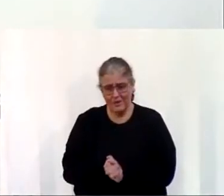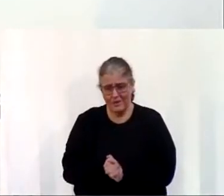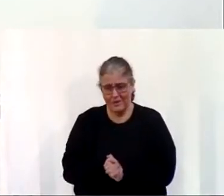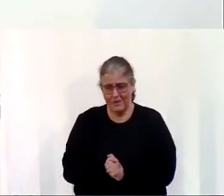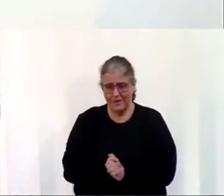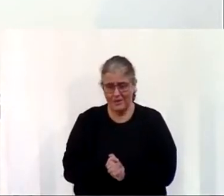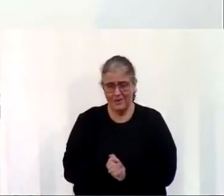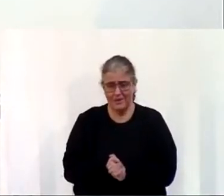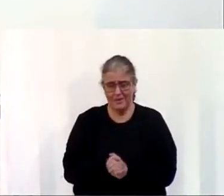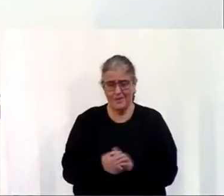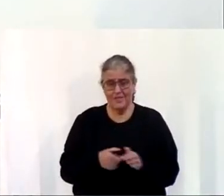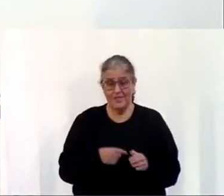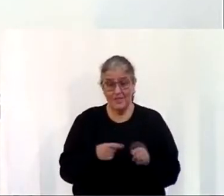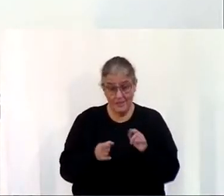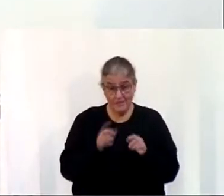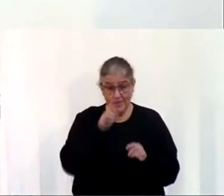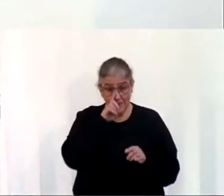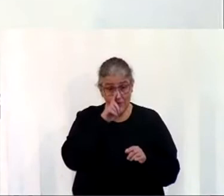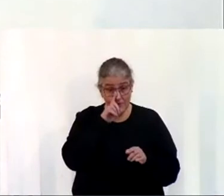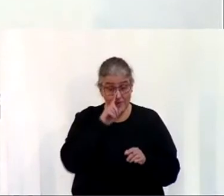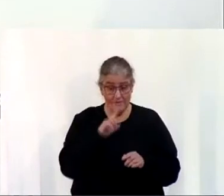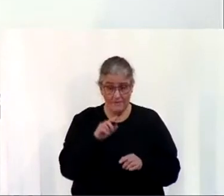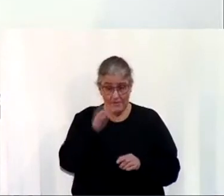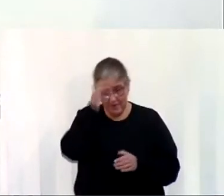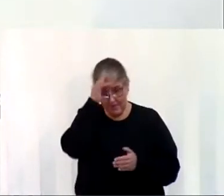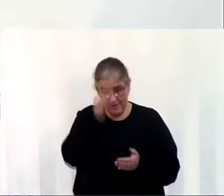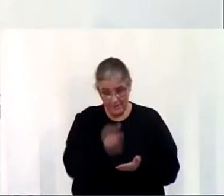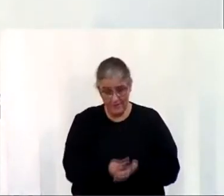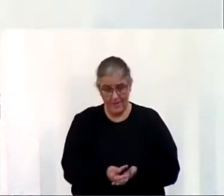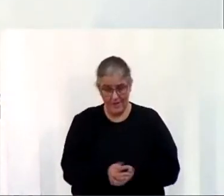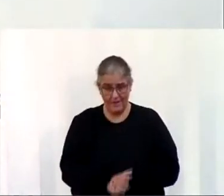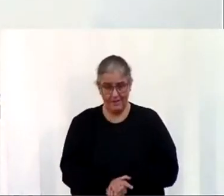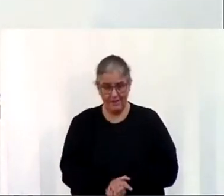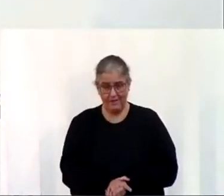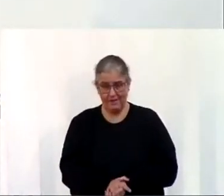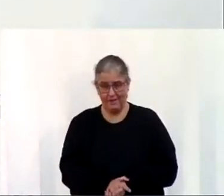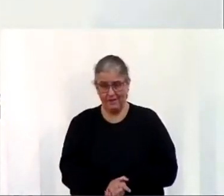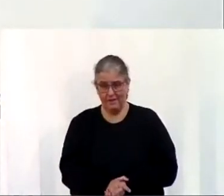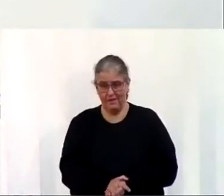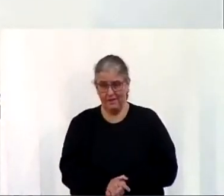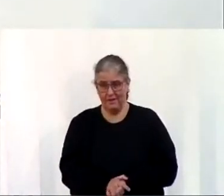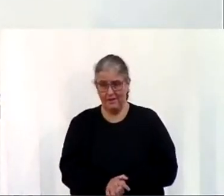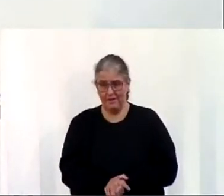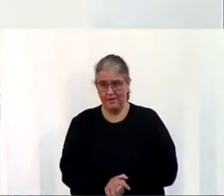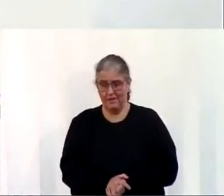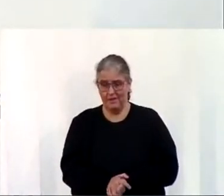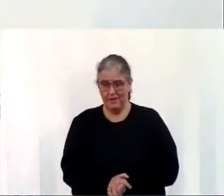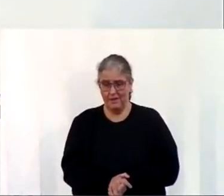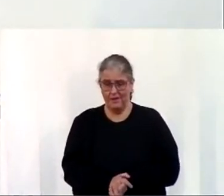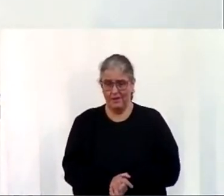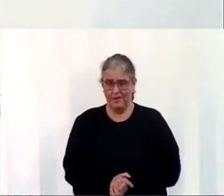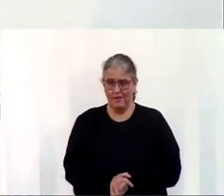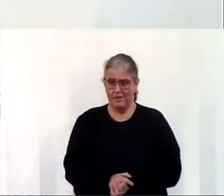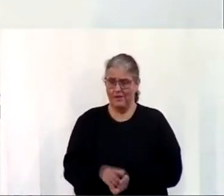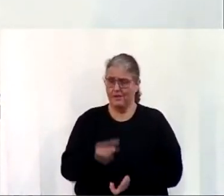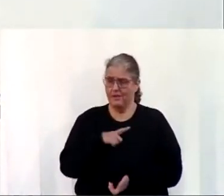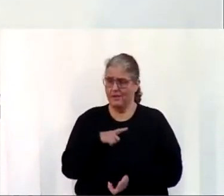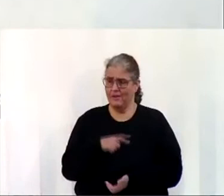sua fé, provavelmente, uma das evidências da dúvida da fé é que o relacionamento não está bom, o relacionamento